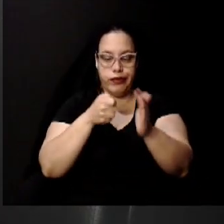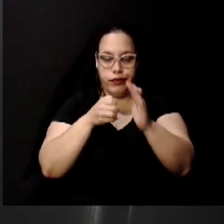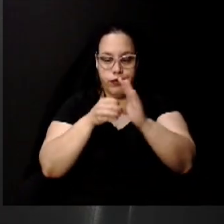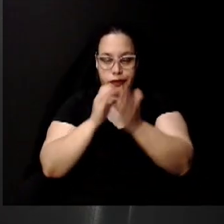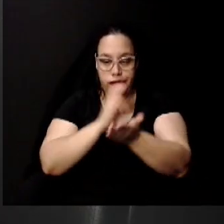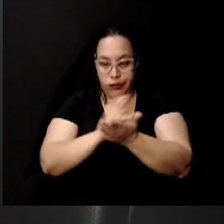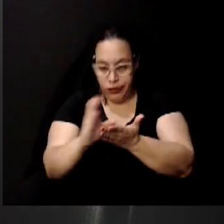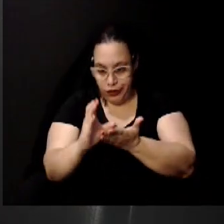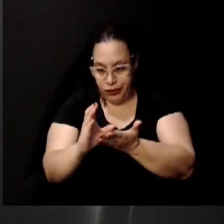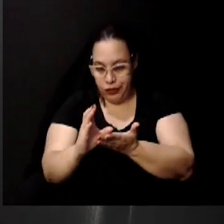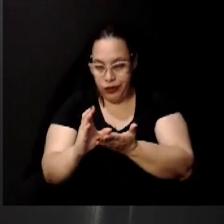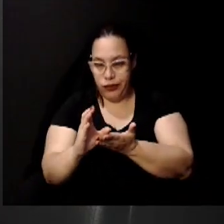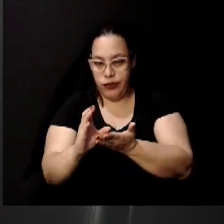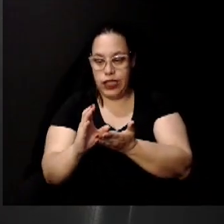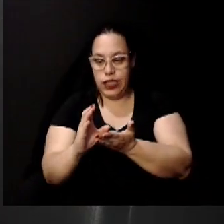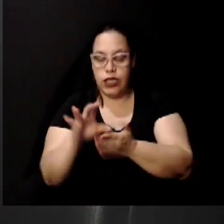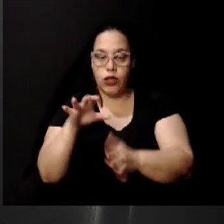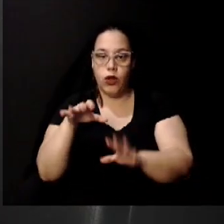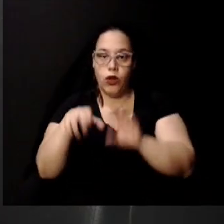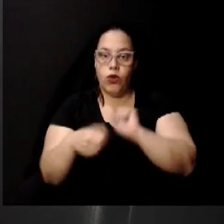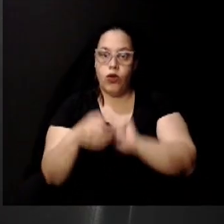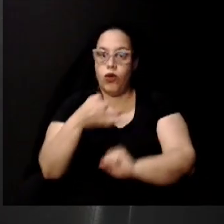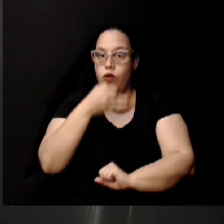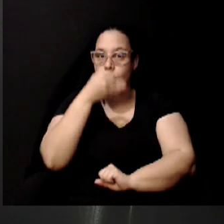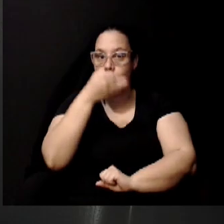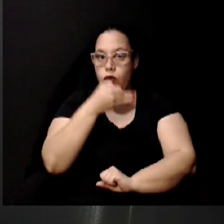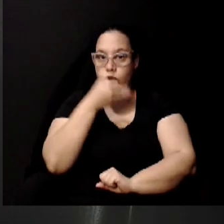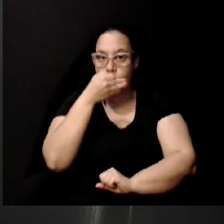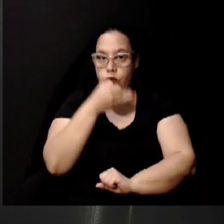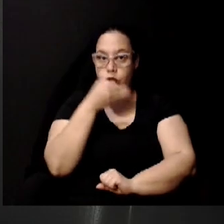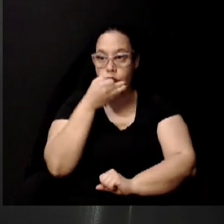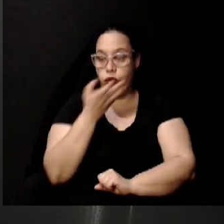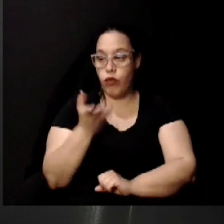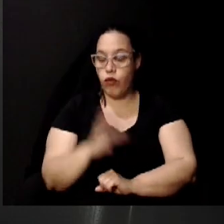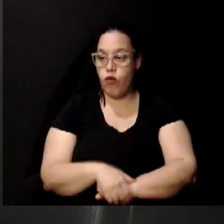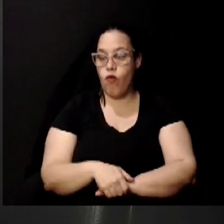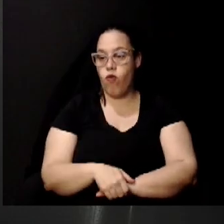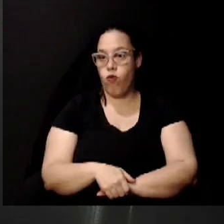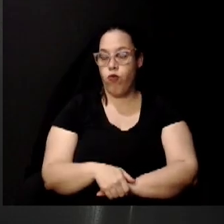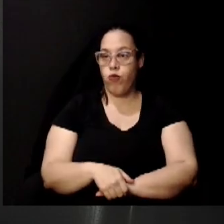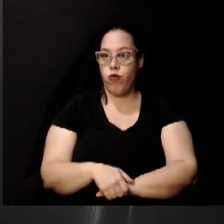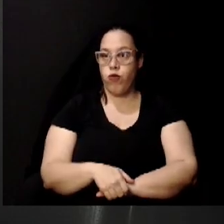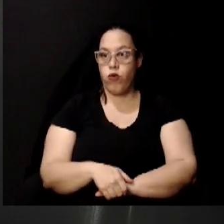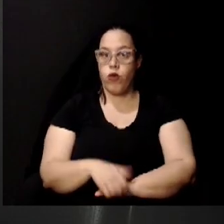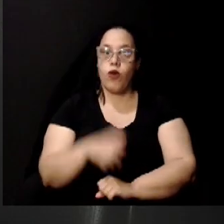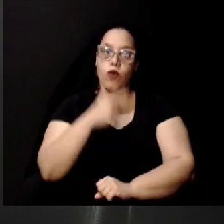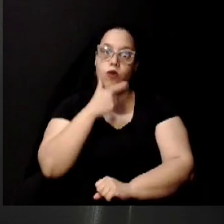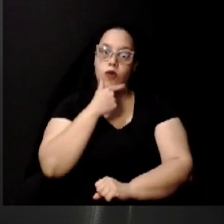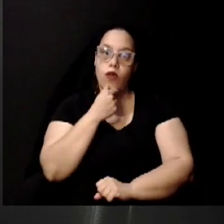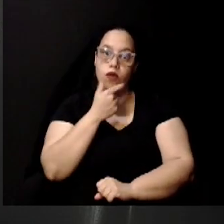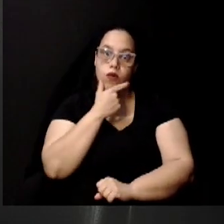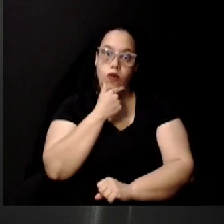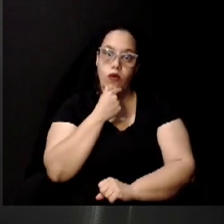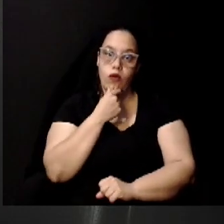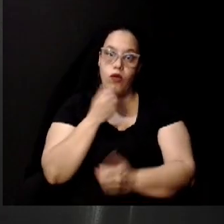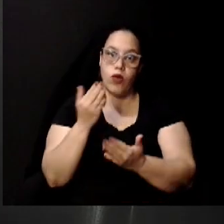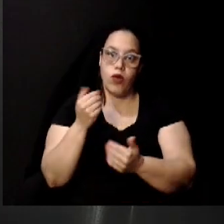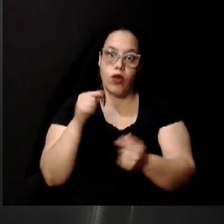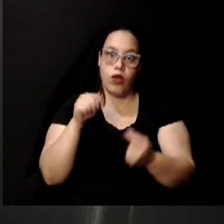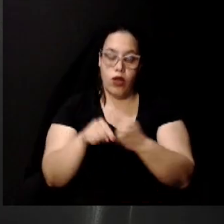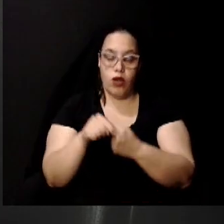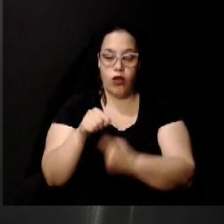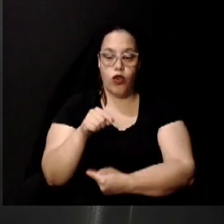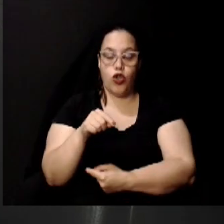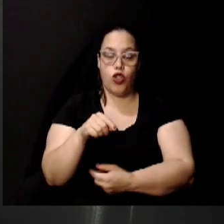em formadores de opinião, que em grande medida são meninos, antifeministas